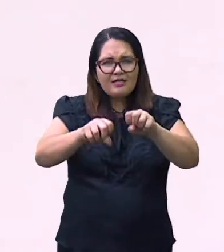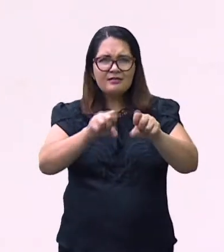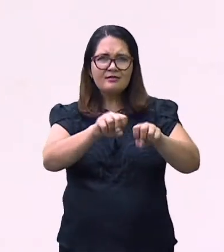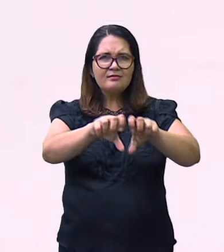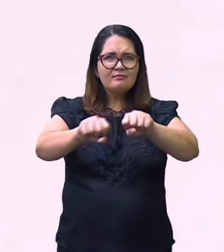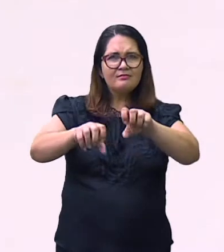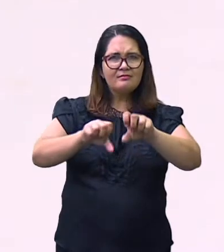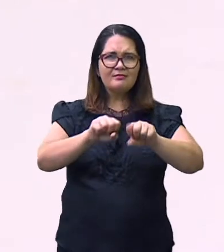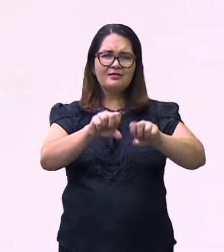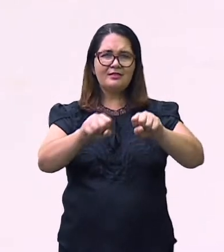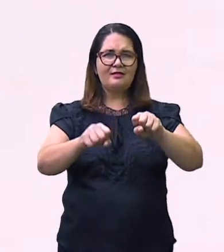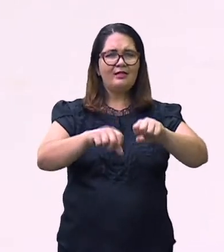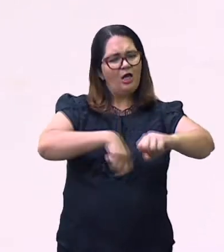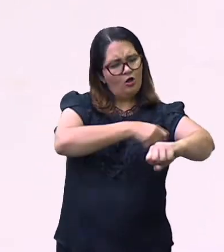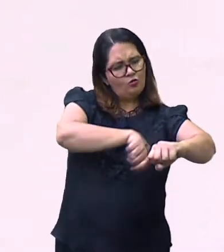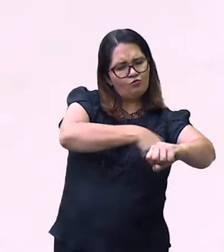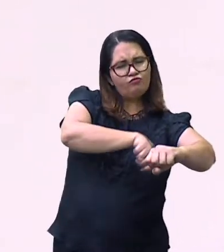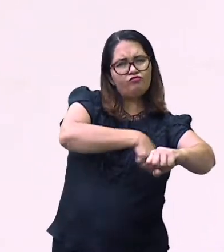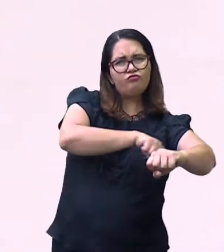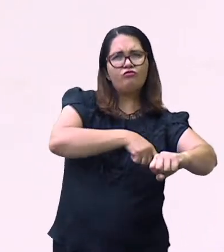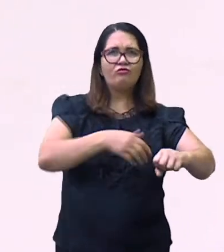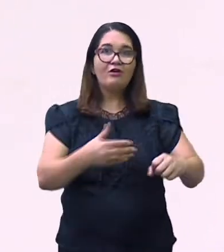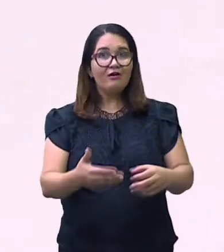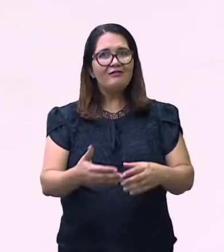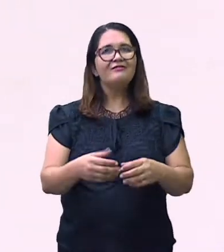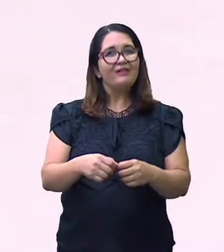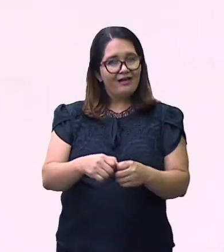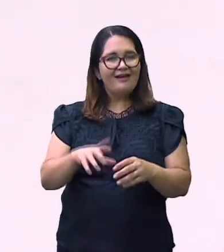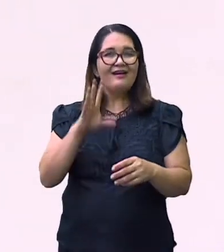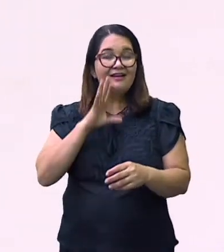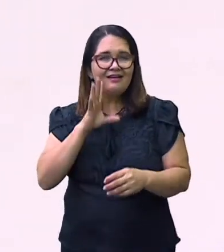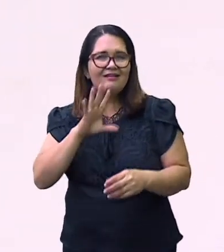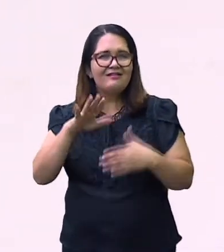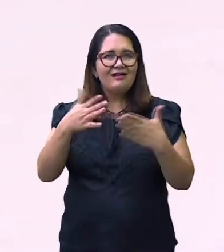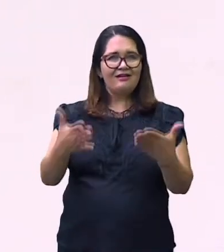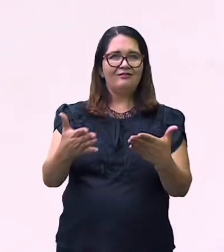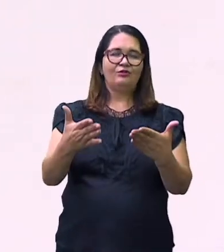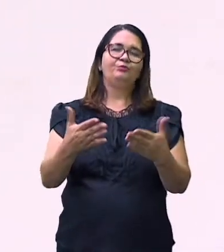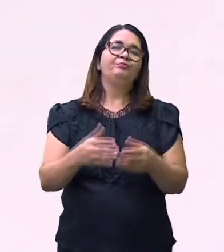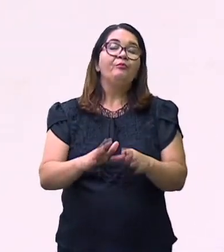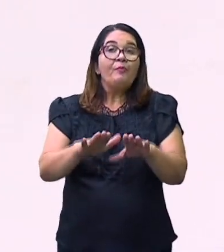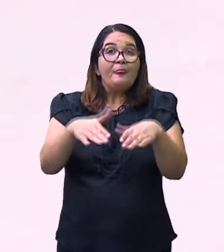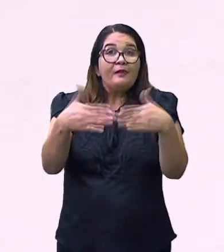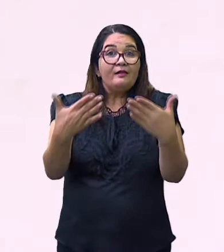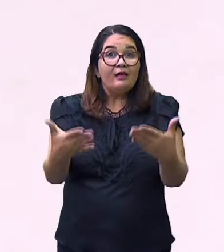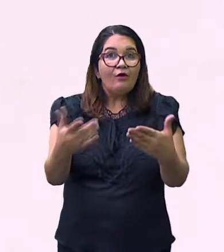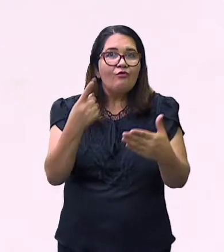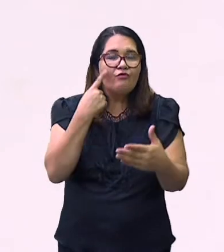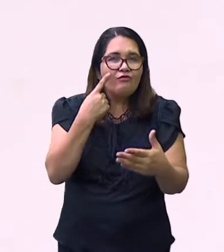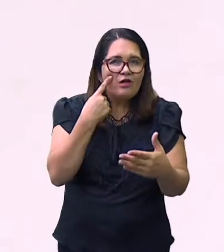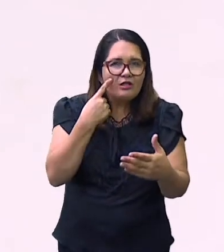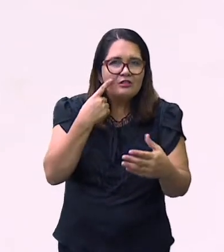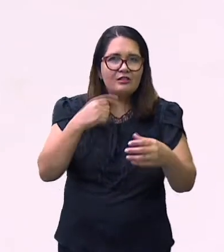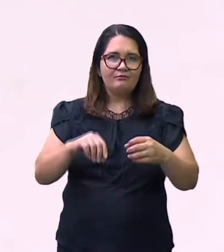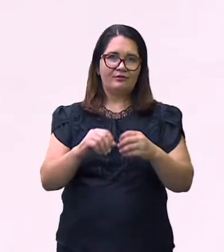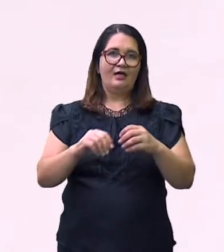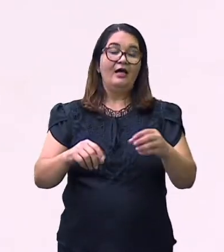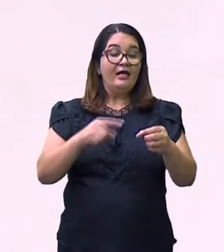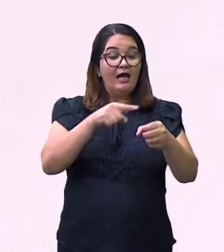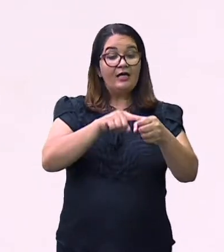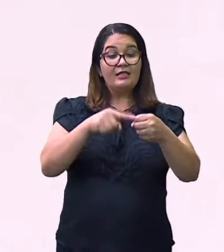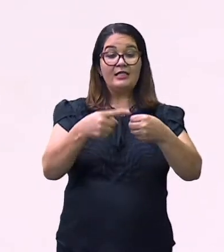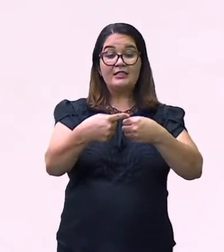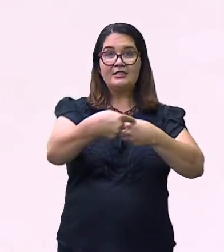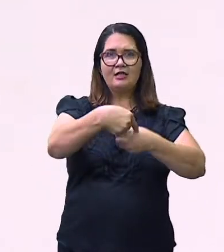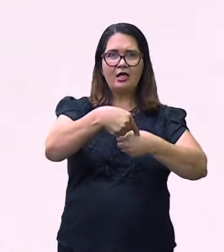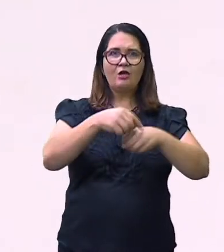que às vezes a mãe tem em casa. Então, é você que vai fazer a estrutura da sua célula. Bom, falamos